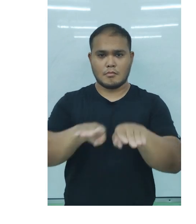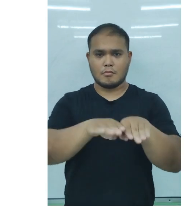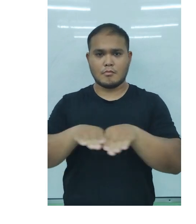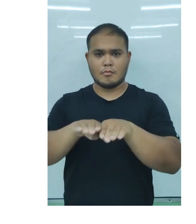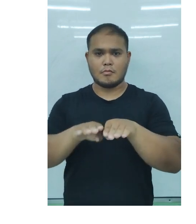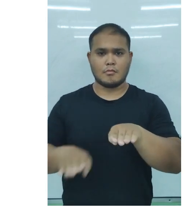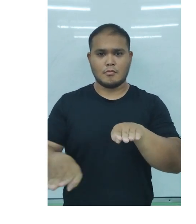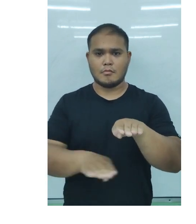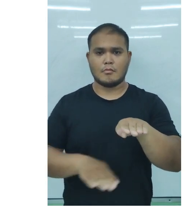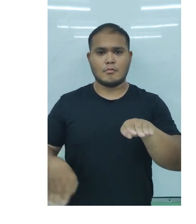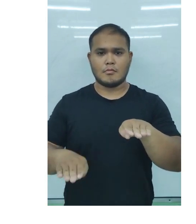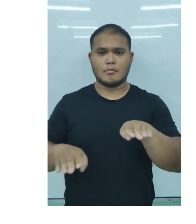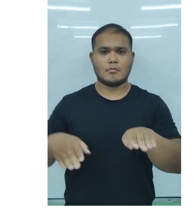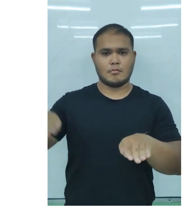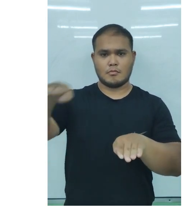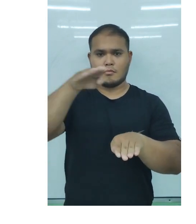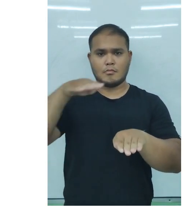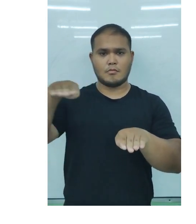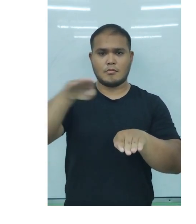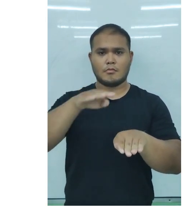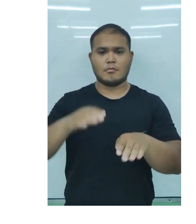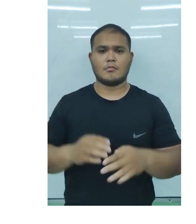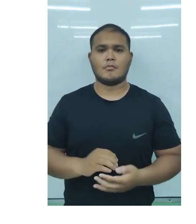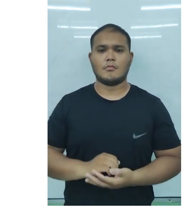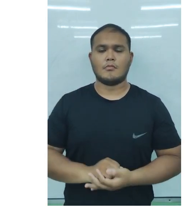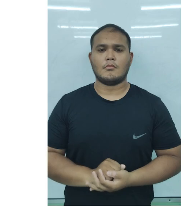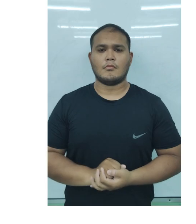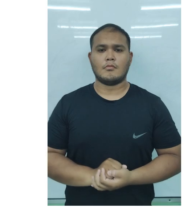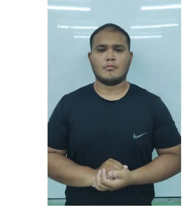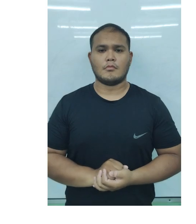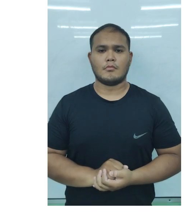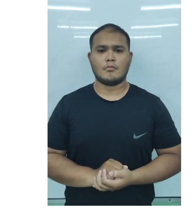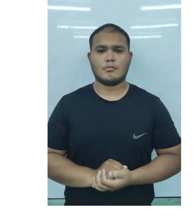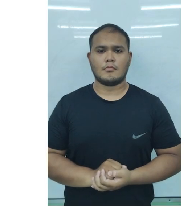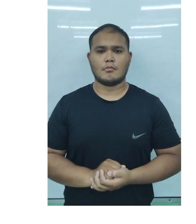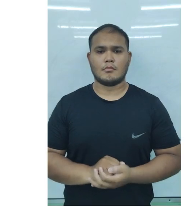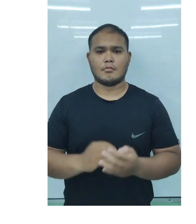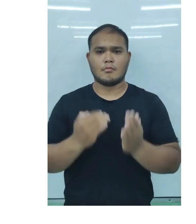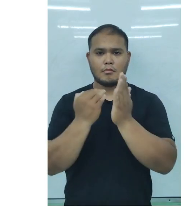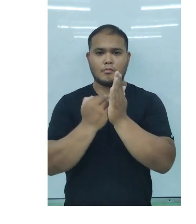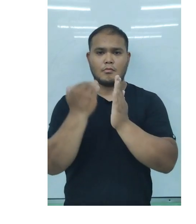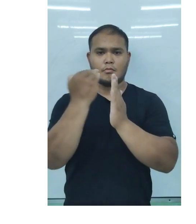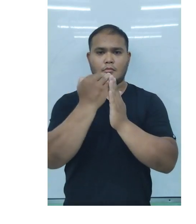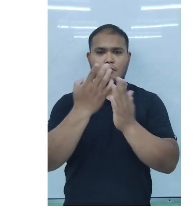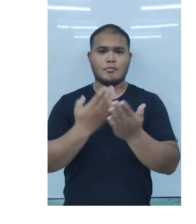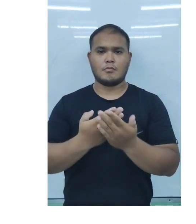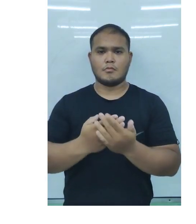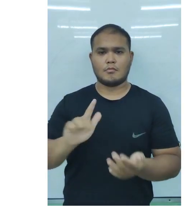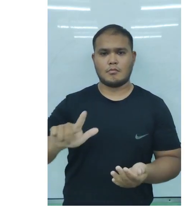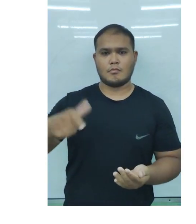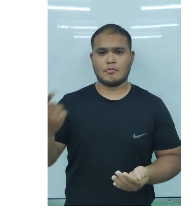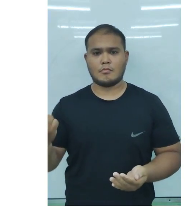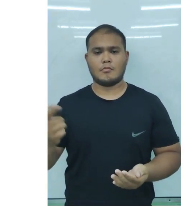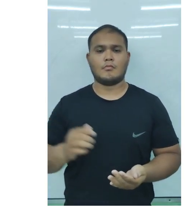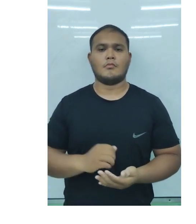igualdade, inferioridade e superioridade. Os superlativos nós vamos estudar na próxima